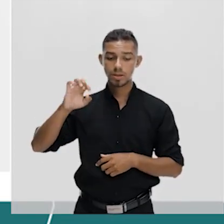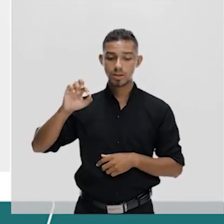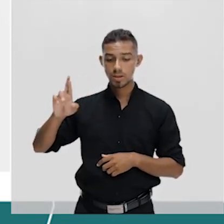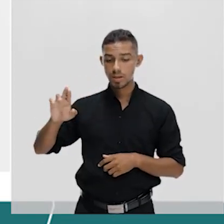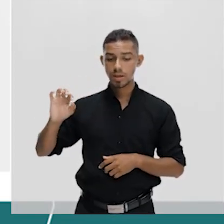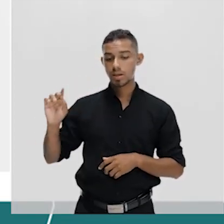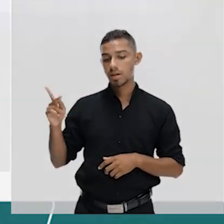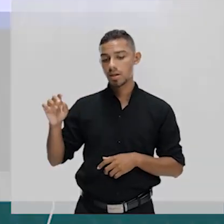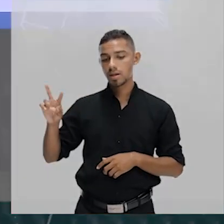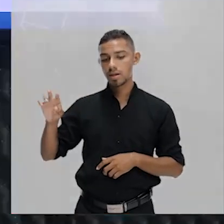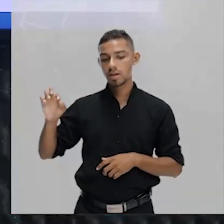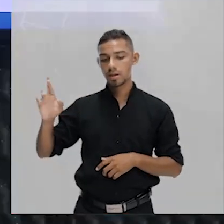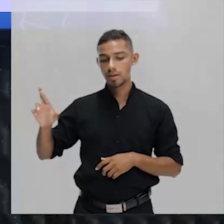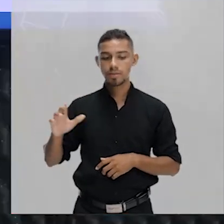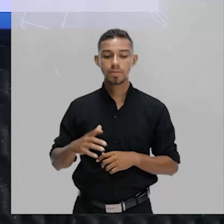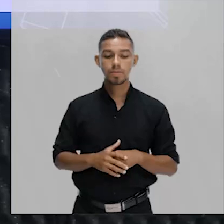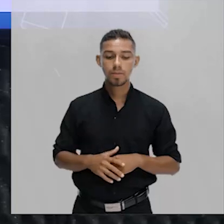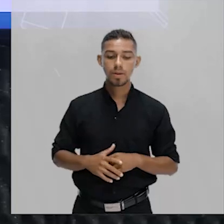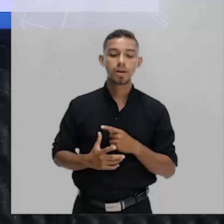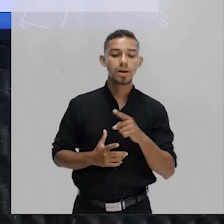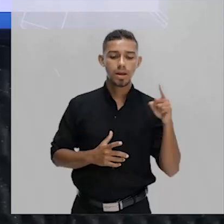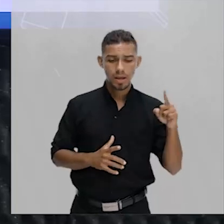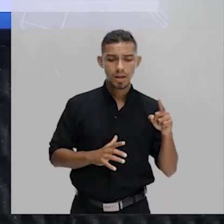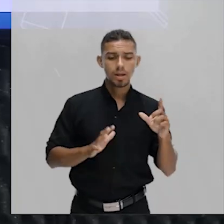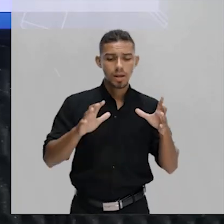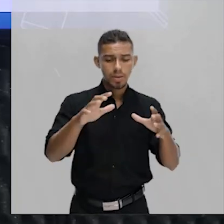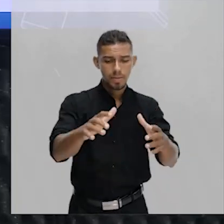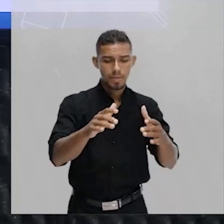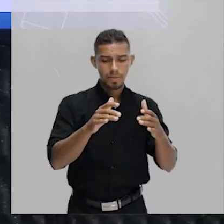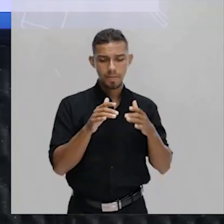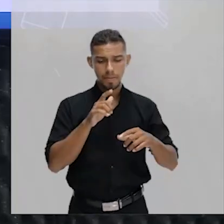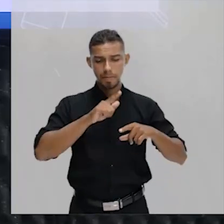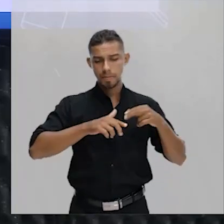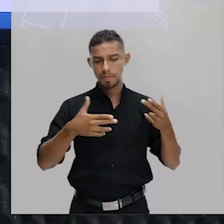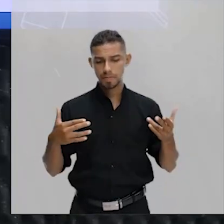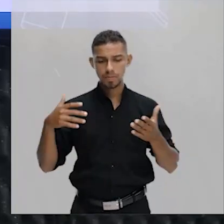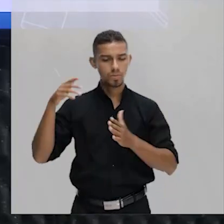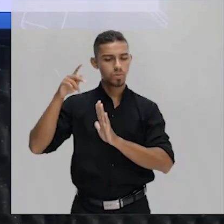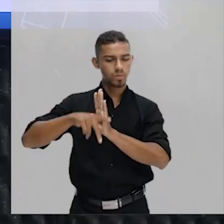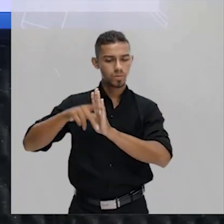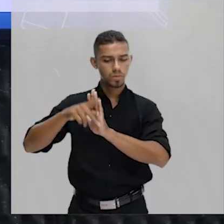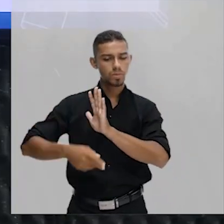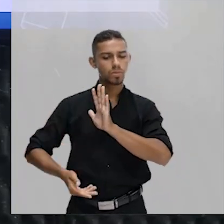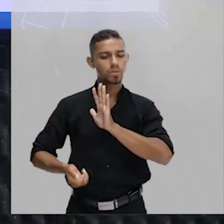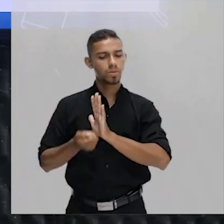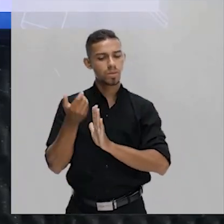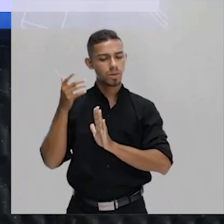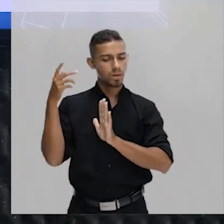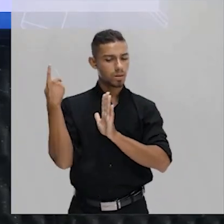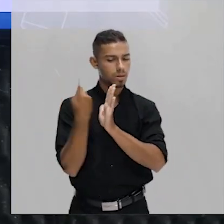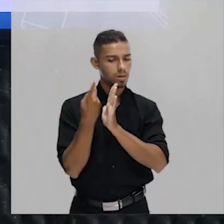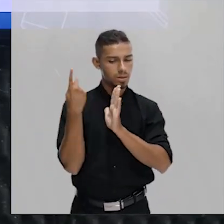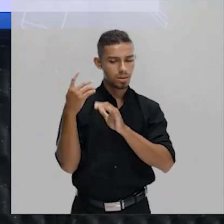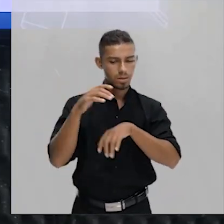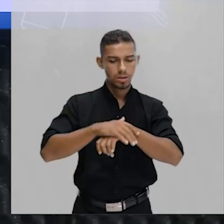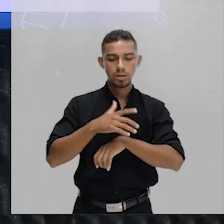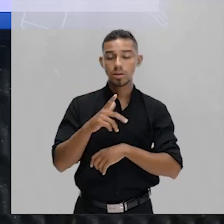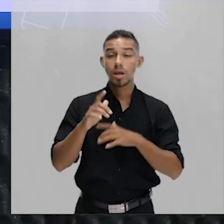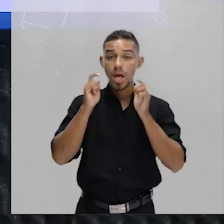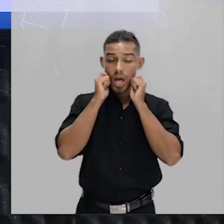pegado mais material que o necessário para a construção do projeto. Então, fique bem atento aí ao uso dos